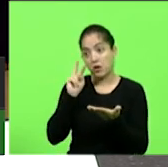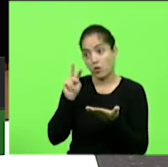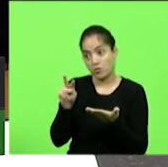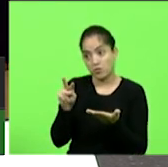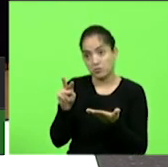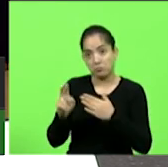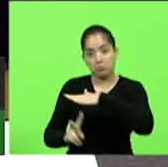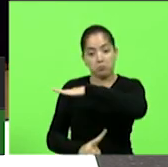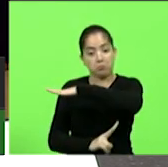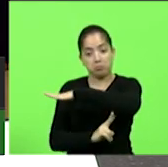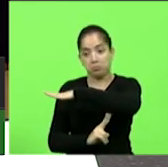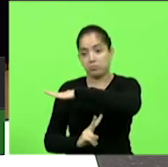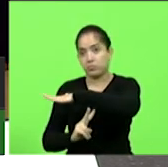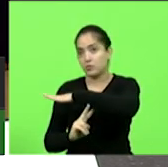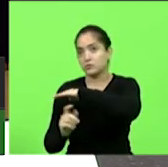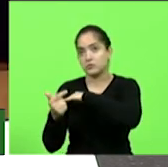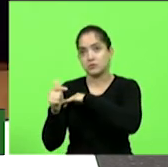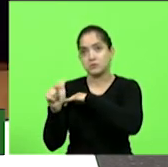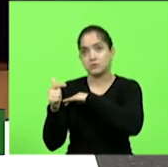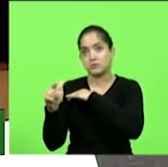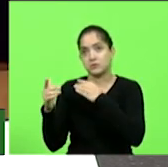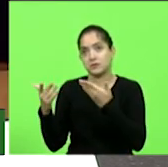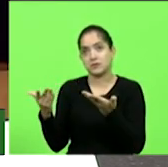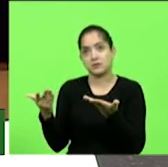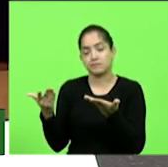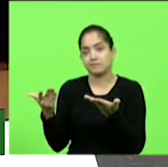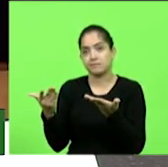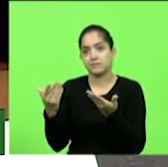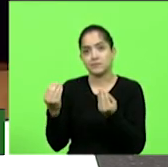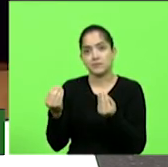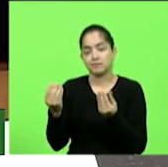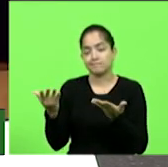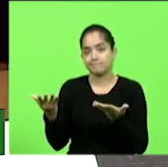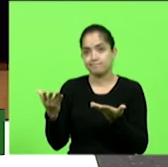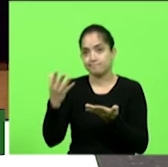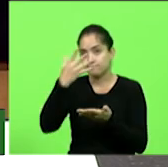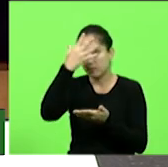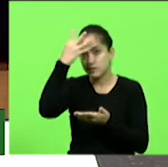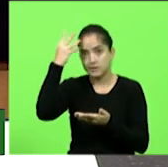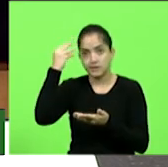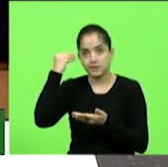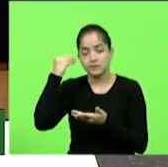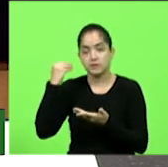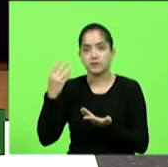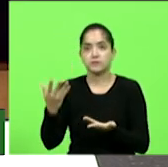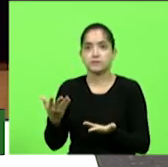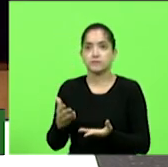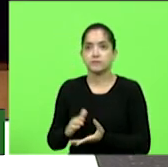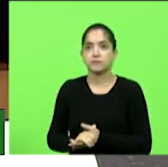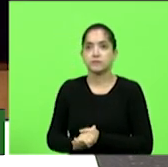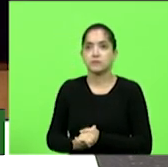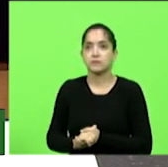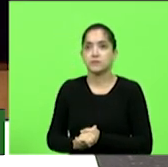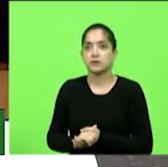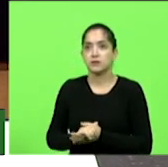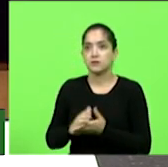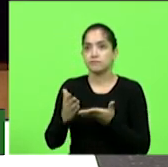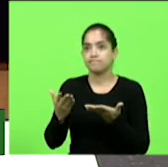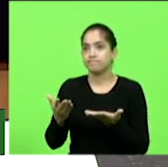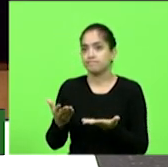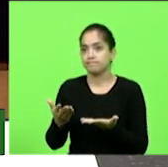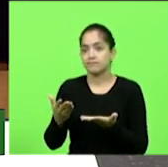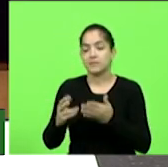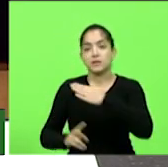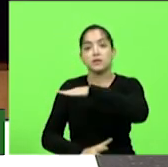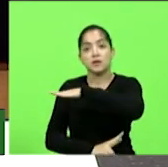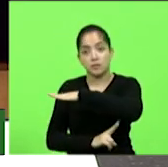ponta. Estou vendo que não tem, esqueceram da ponte. E eu considero